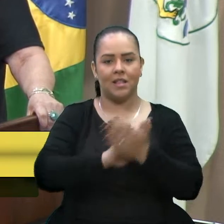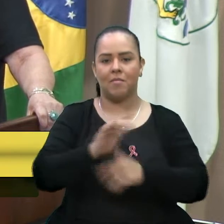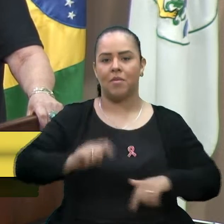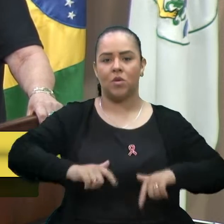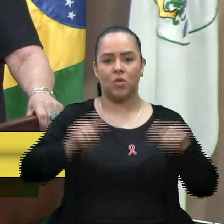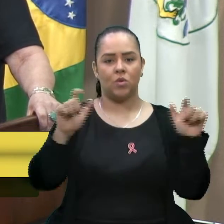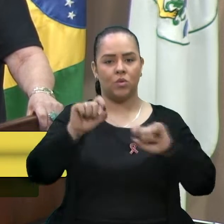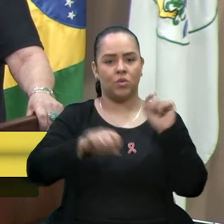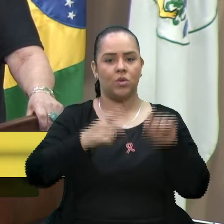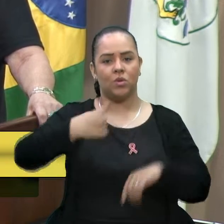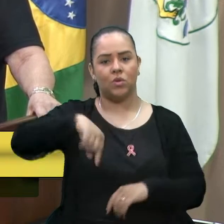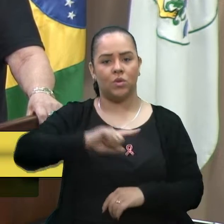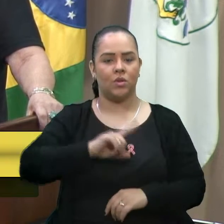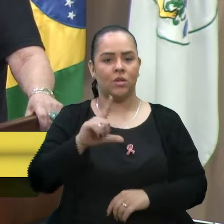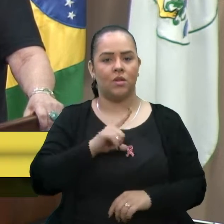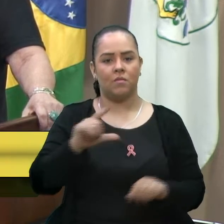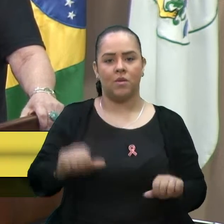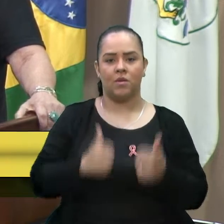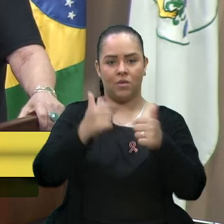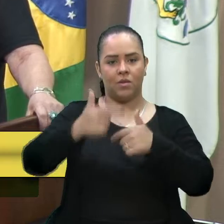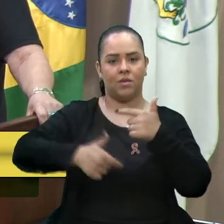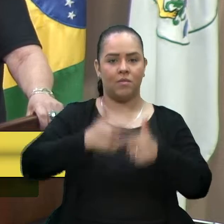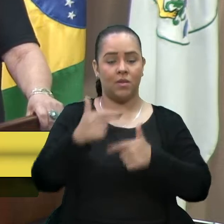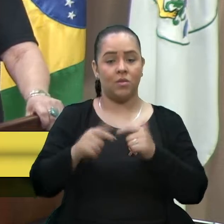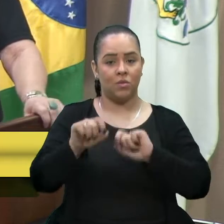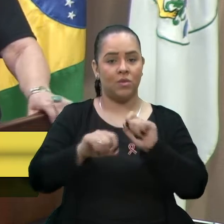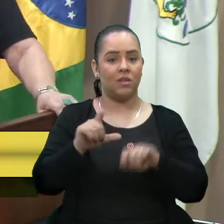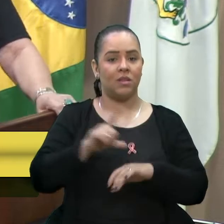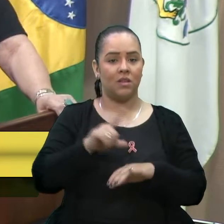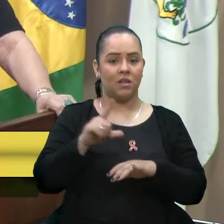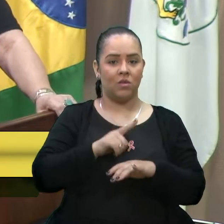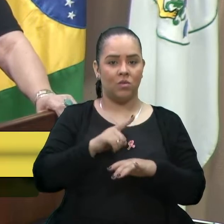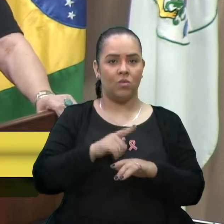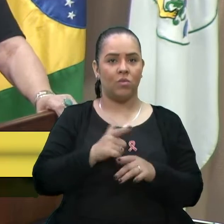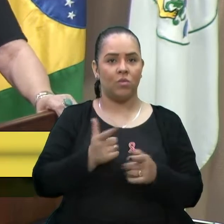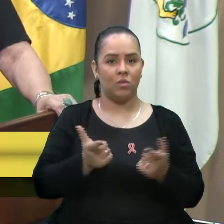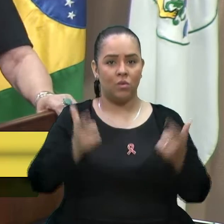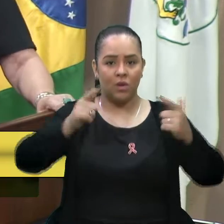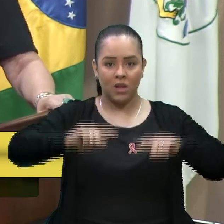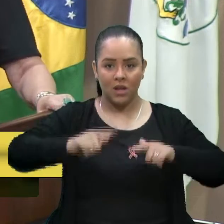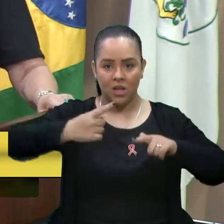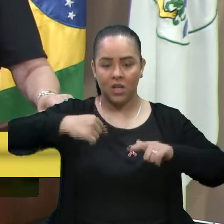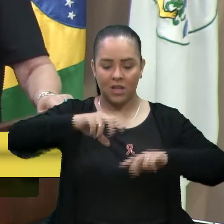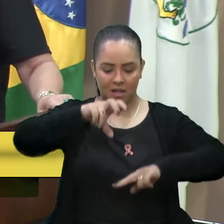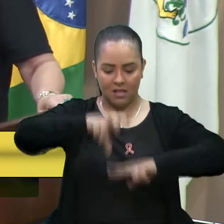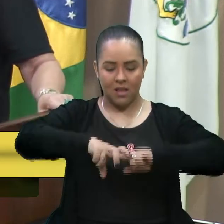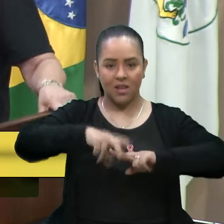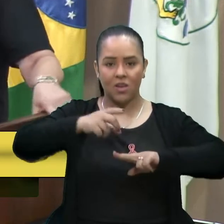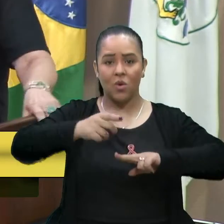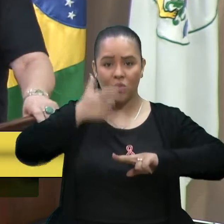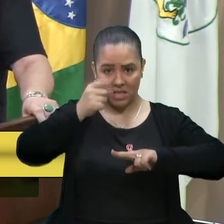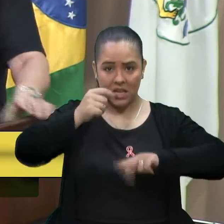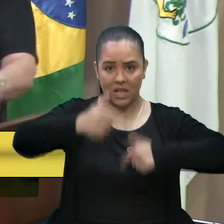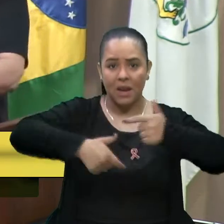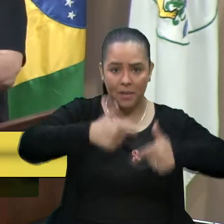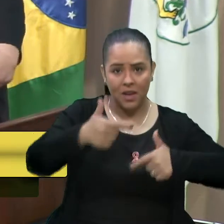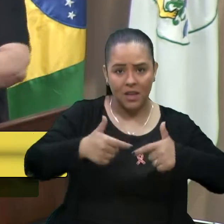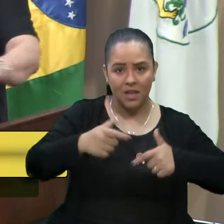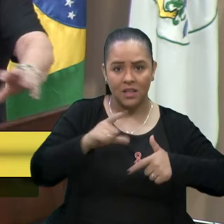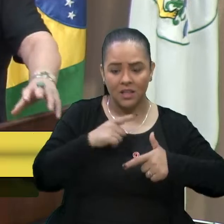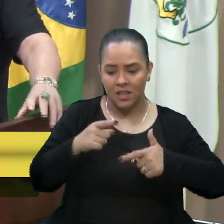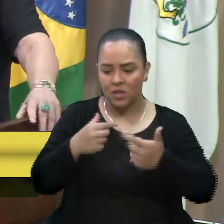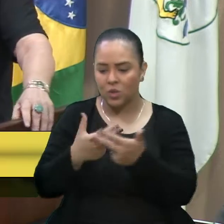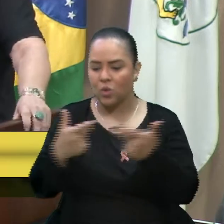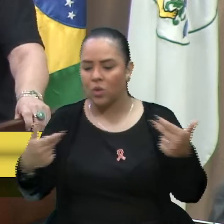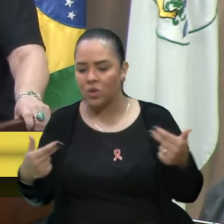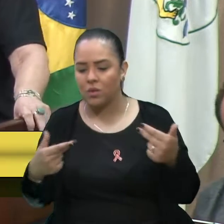que termos condições de trabalho, do que termos uma cadeira que dê para a gente trabalhar, do que termos os instrumentos